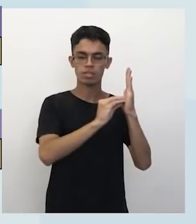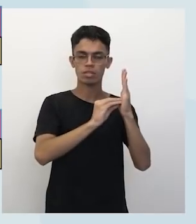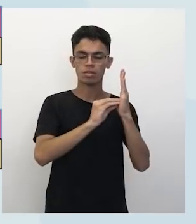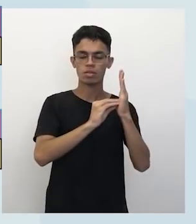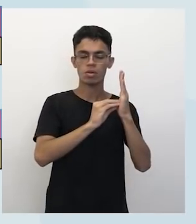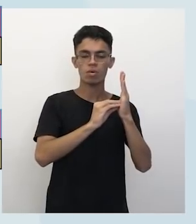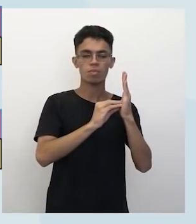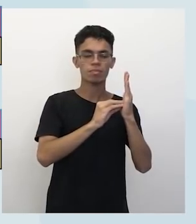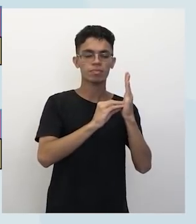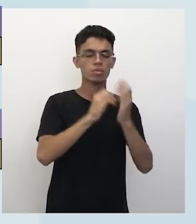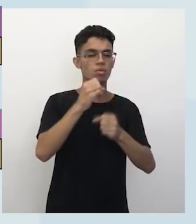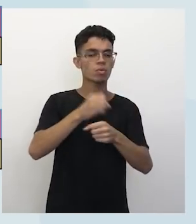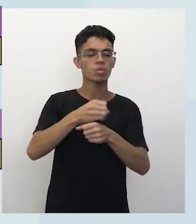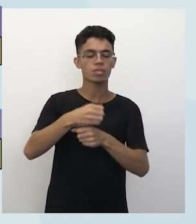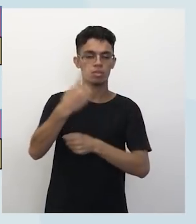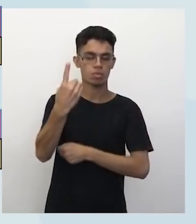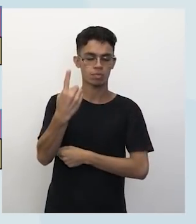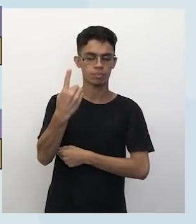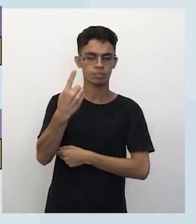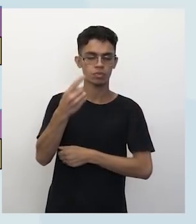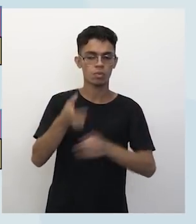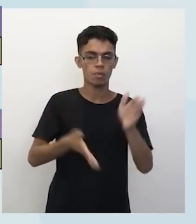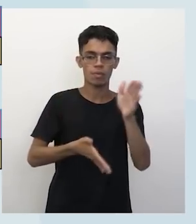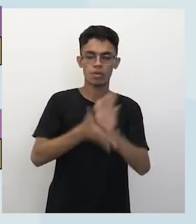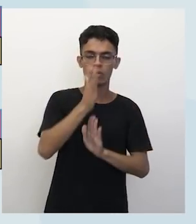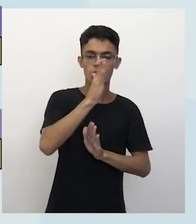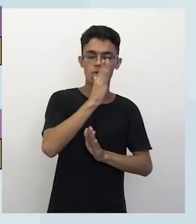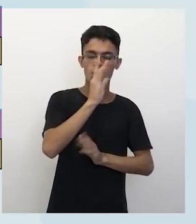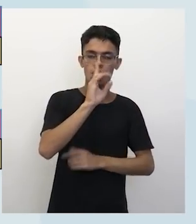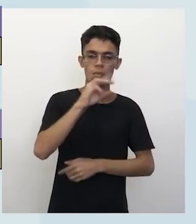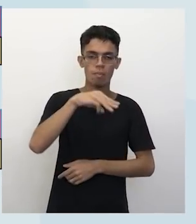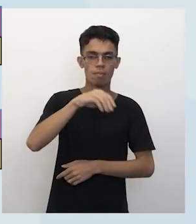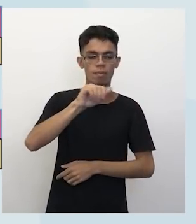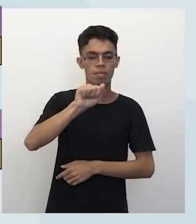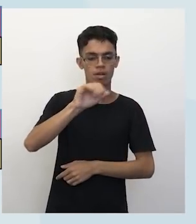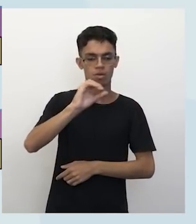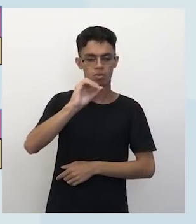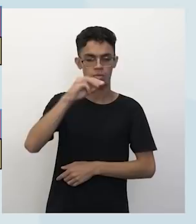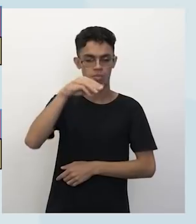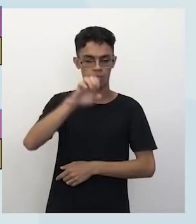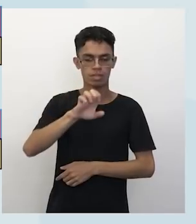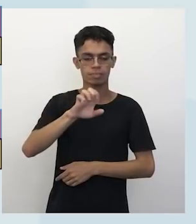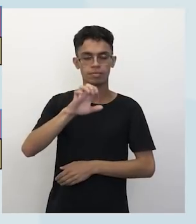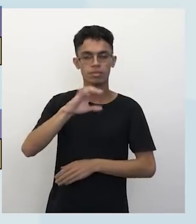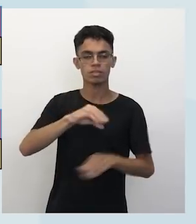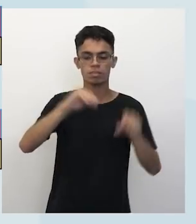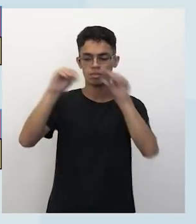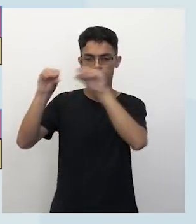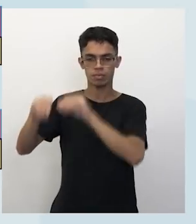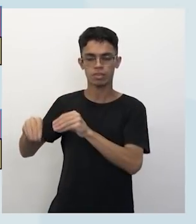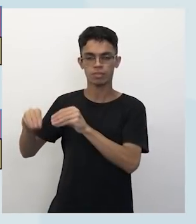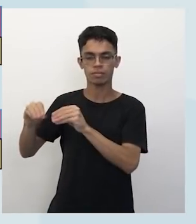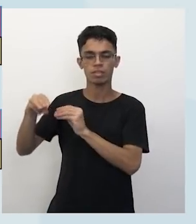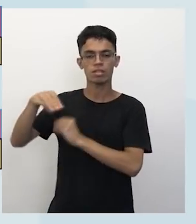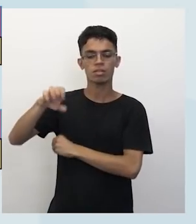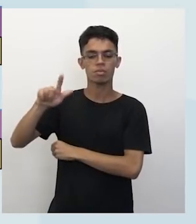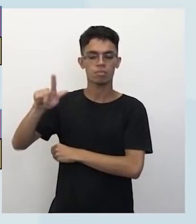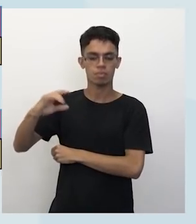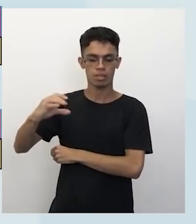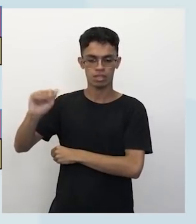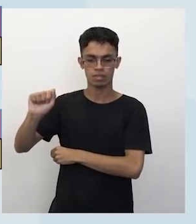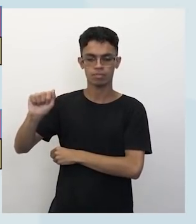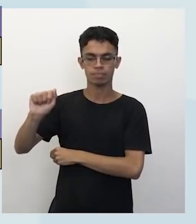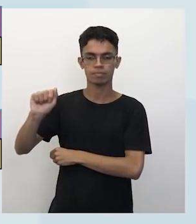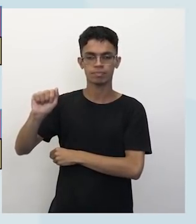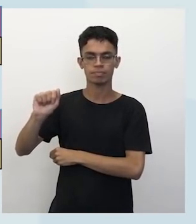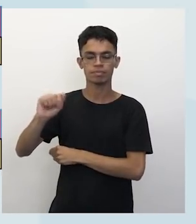a partir da fuga de Maomé para Medina. Então, Maomé, ele estava em Meca. Maomé estava em Meca.